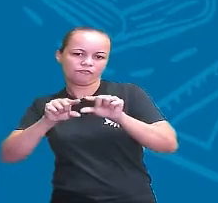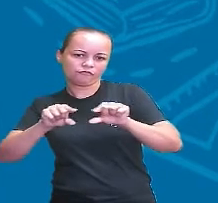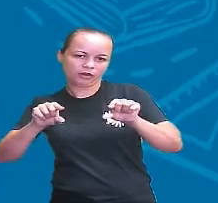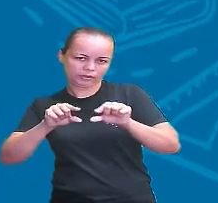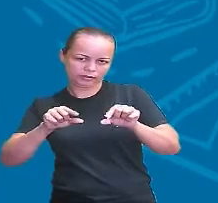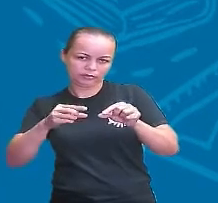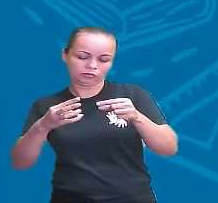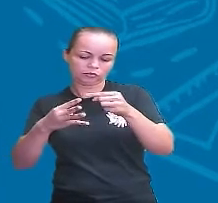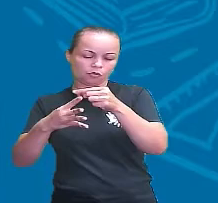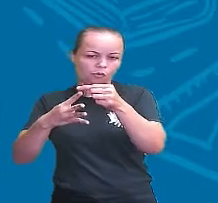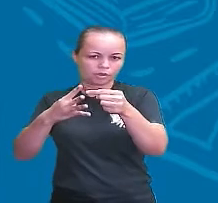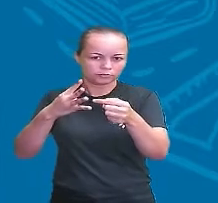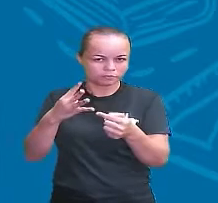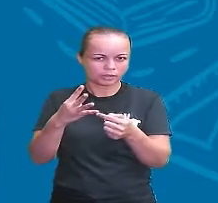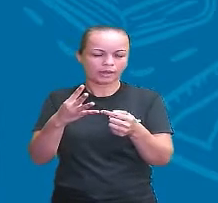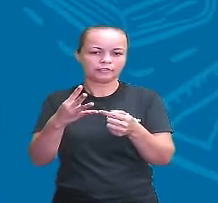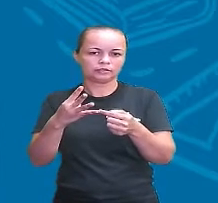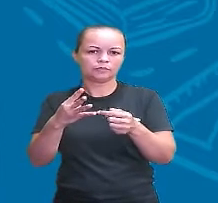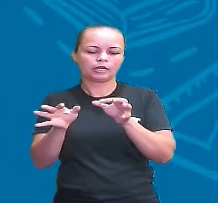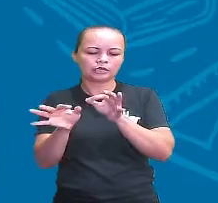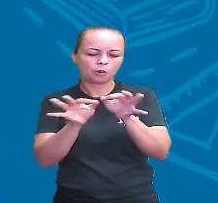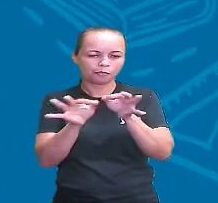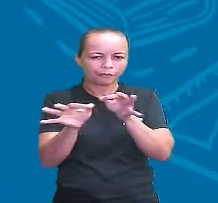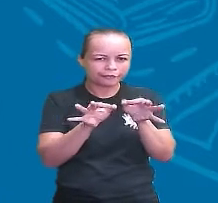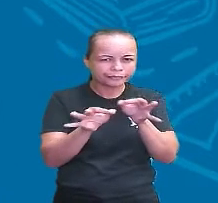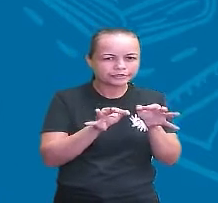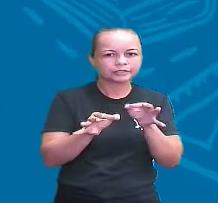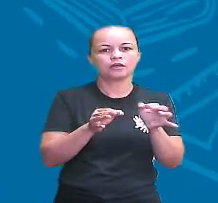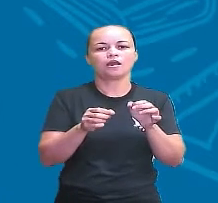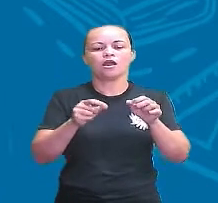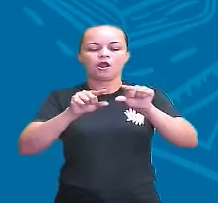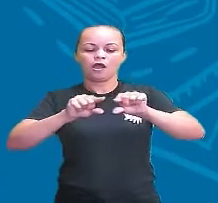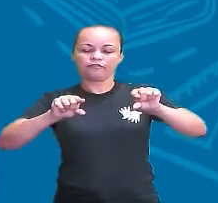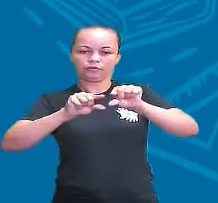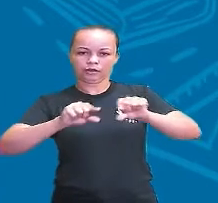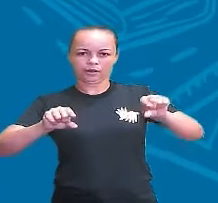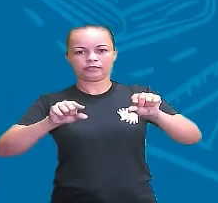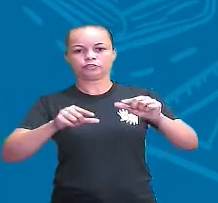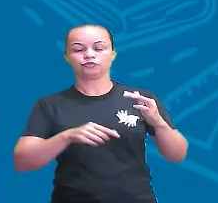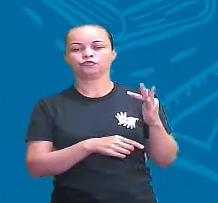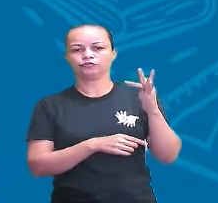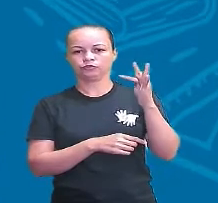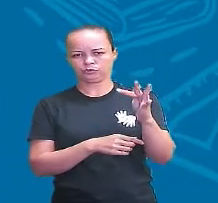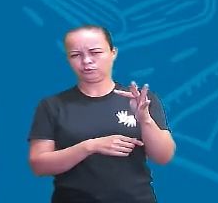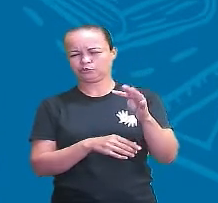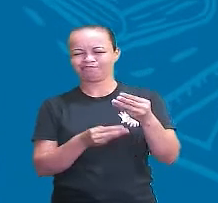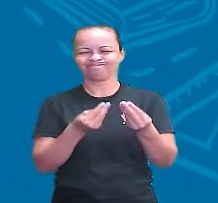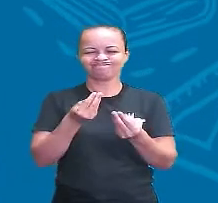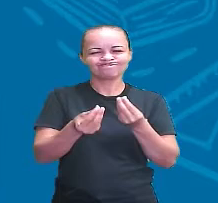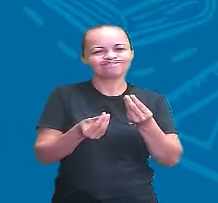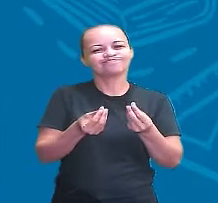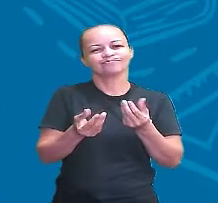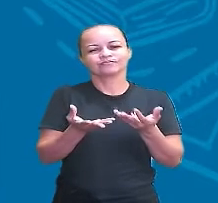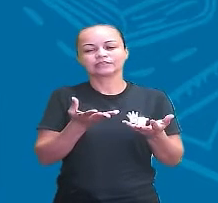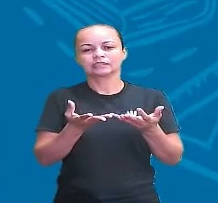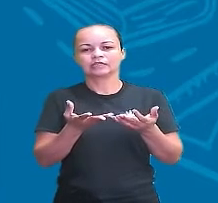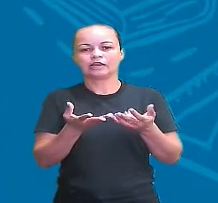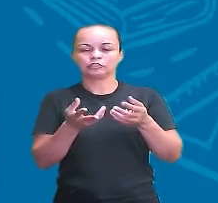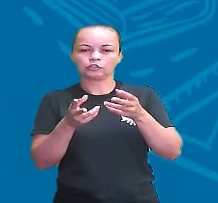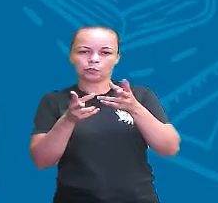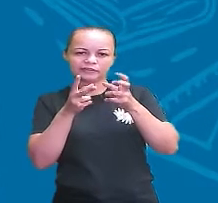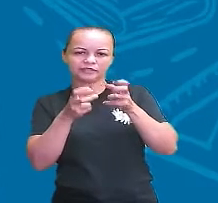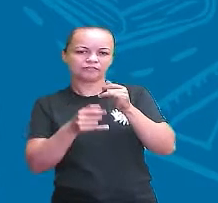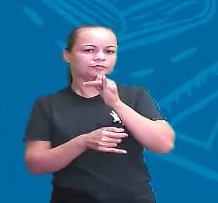4 partes para darmos aí a frase um futuro incerto. E aí a gente nota no